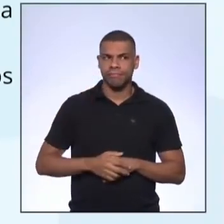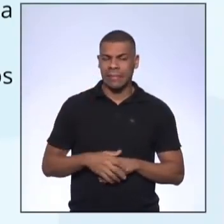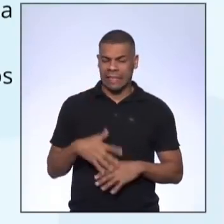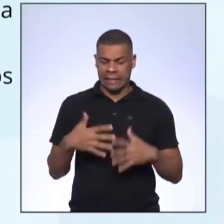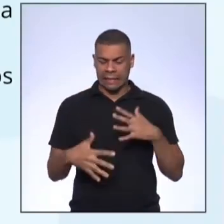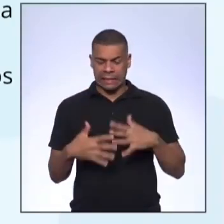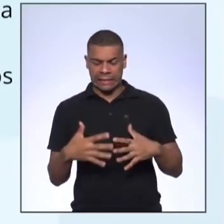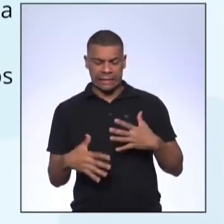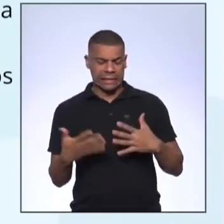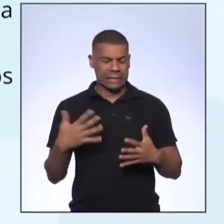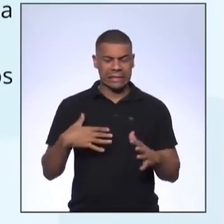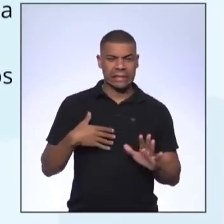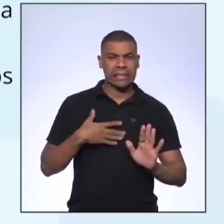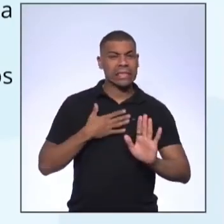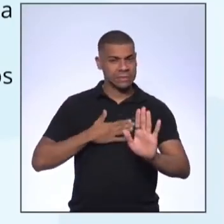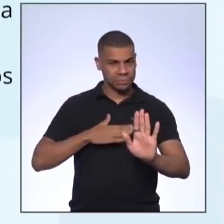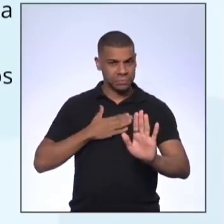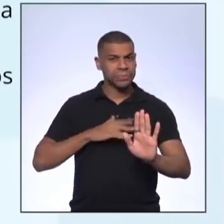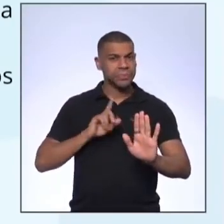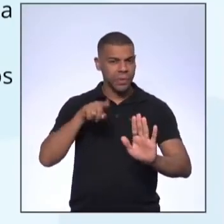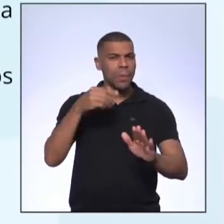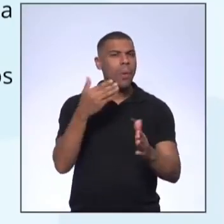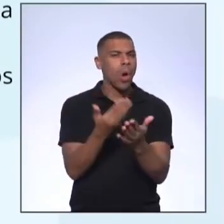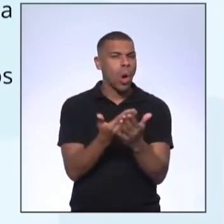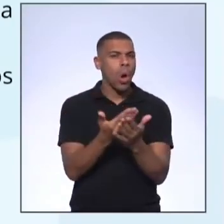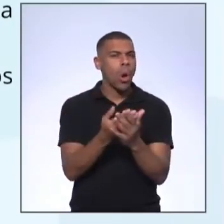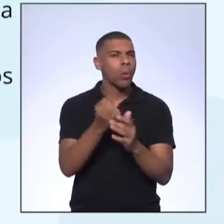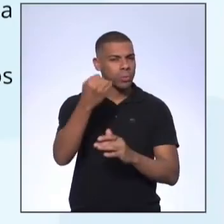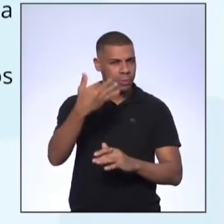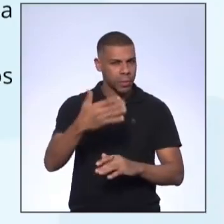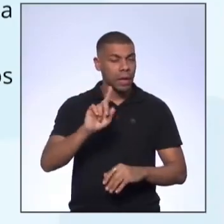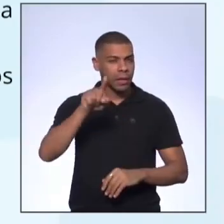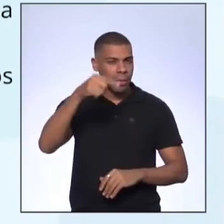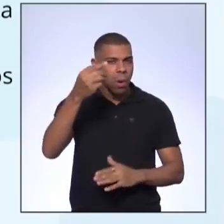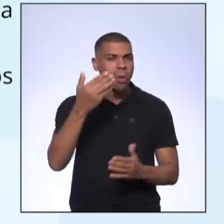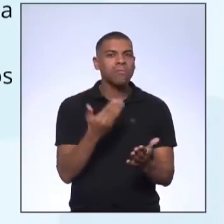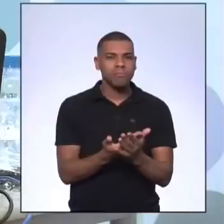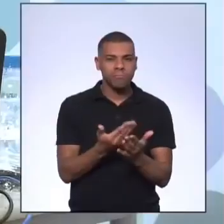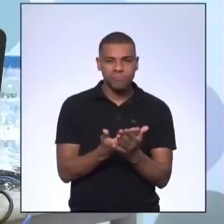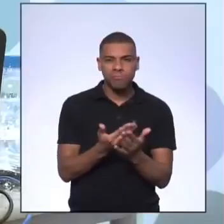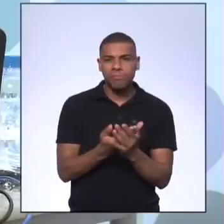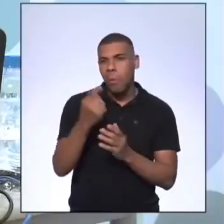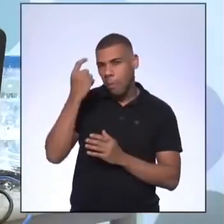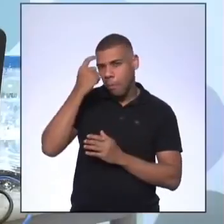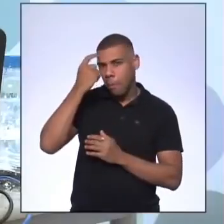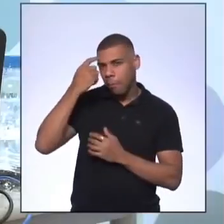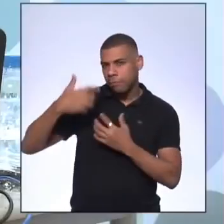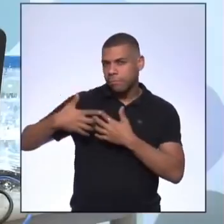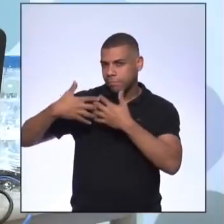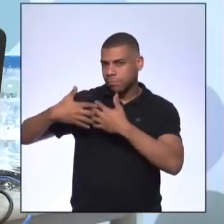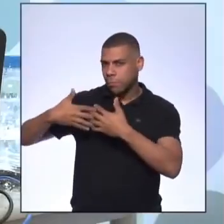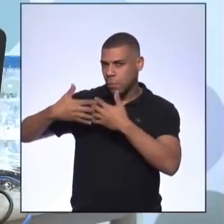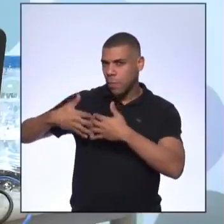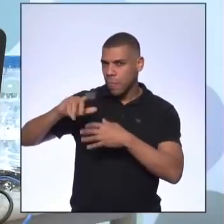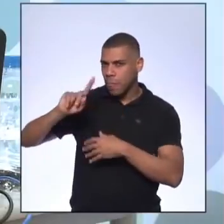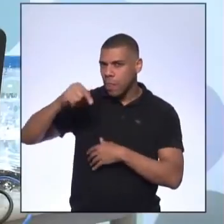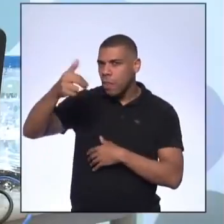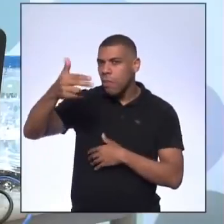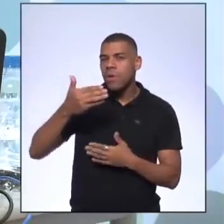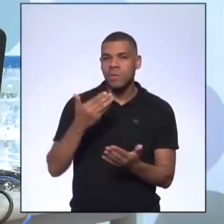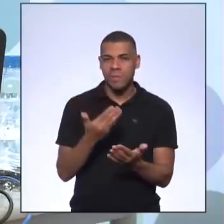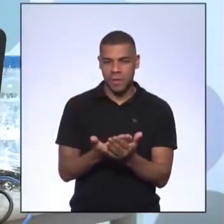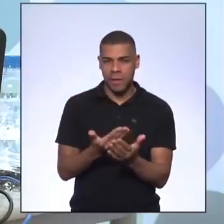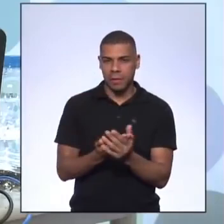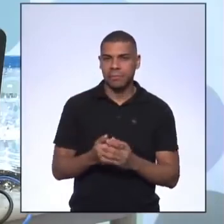rolo que ninguém entende mais, nem você sabe mais o que você está falando. Então, a gente vai pensar mais nisso, tá? Os últimos aqui.